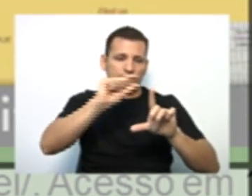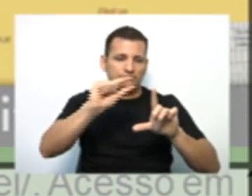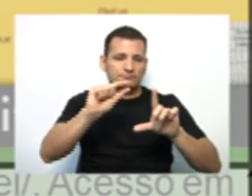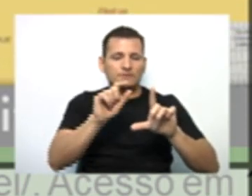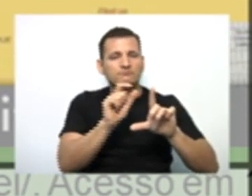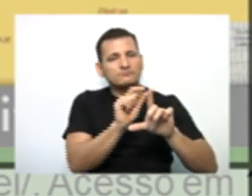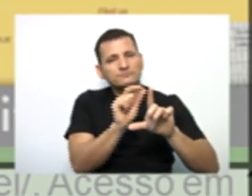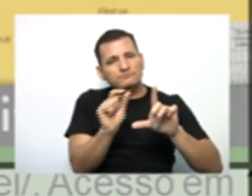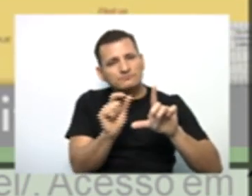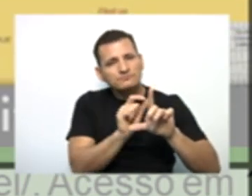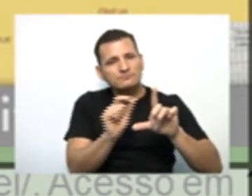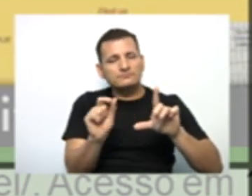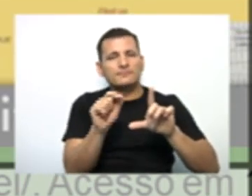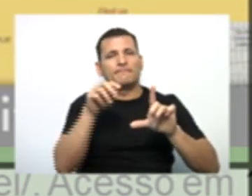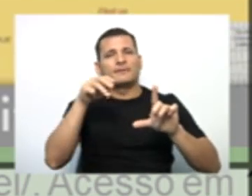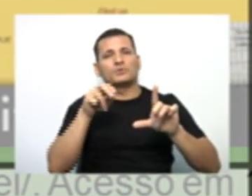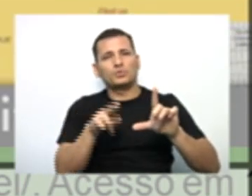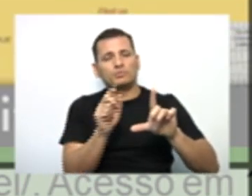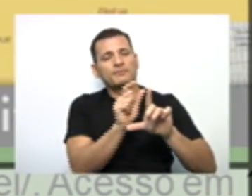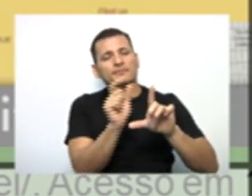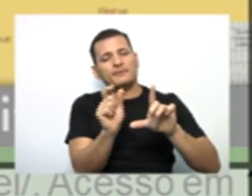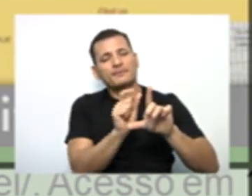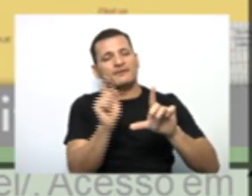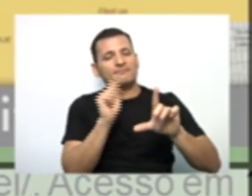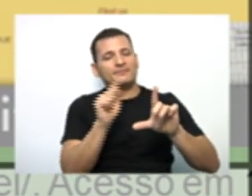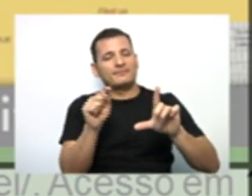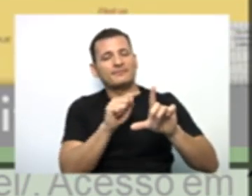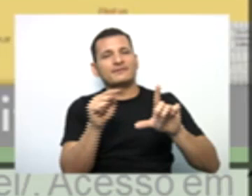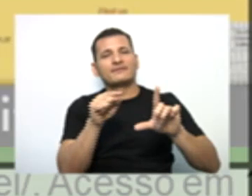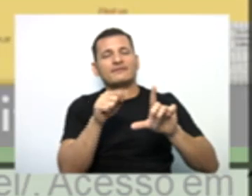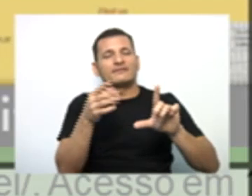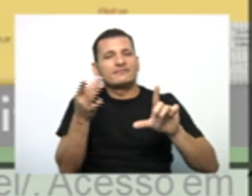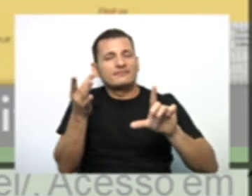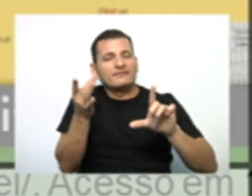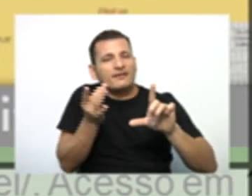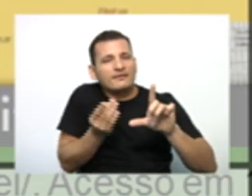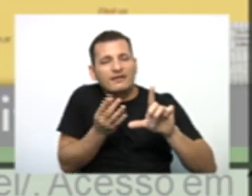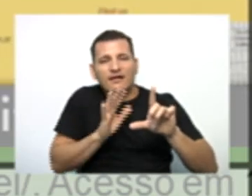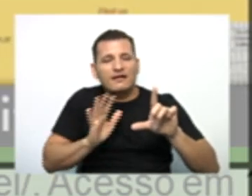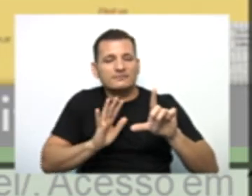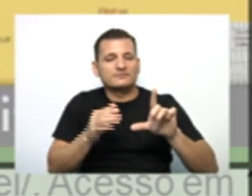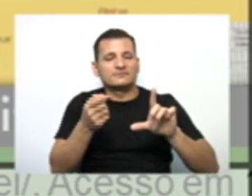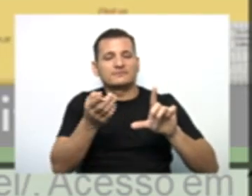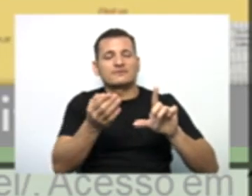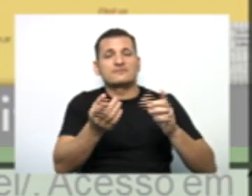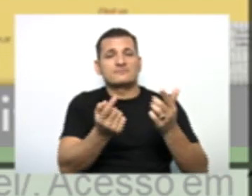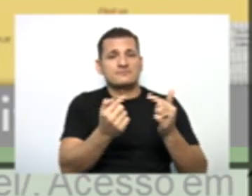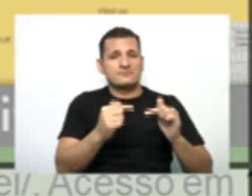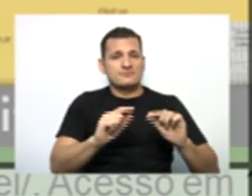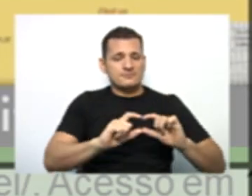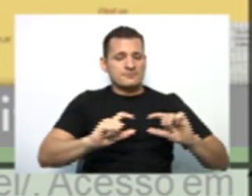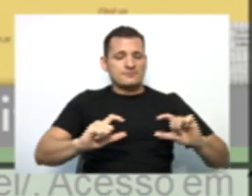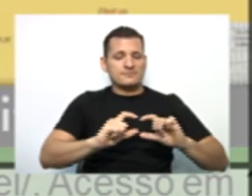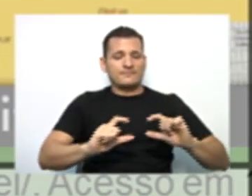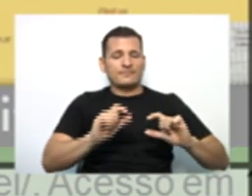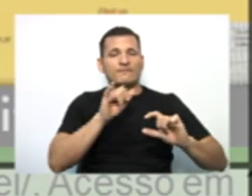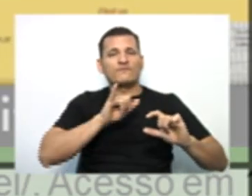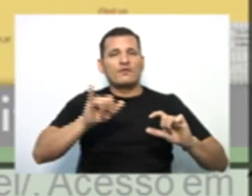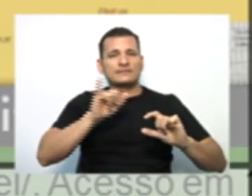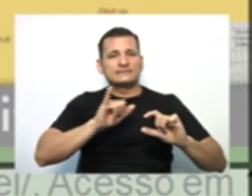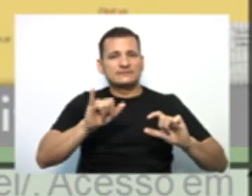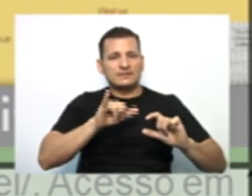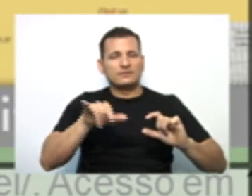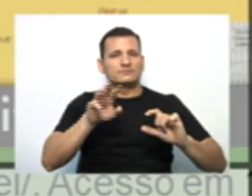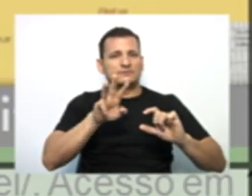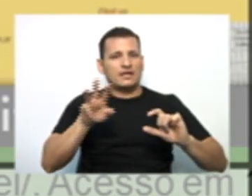bem delicados também, para não impactar nada. E aqui embaixo tem as informações do site, o